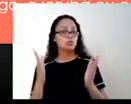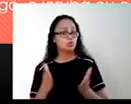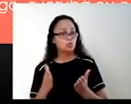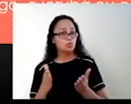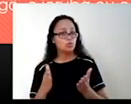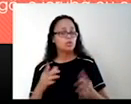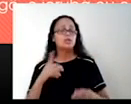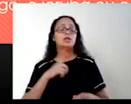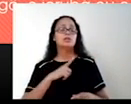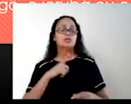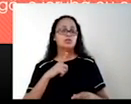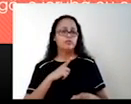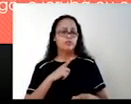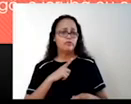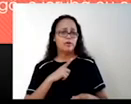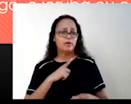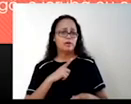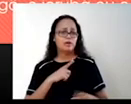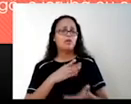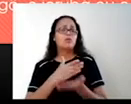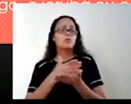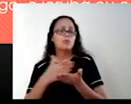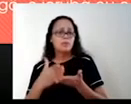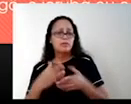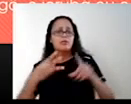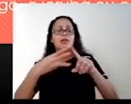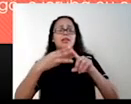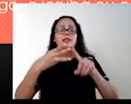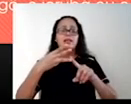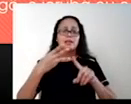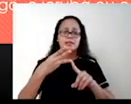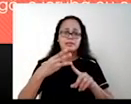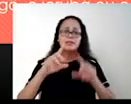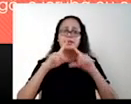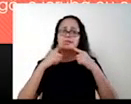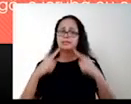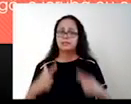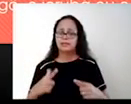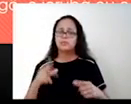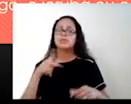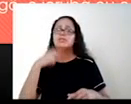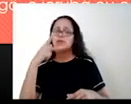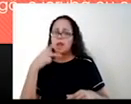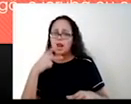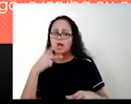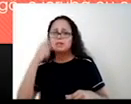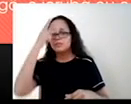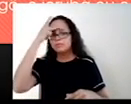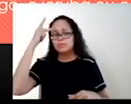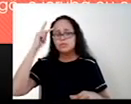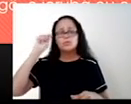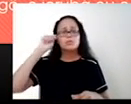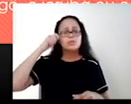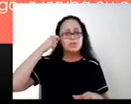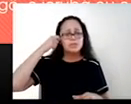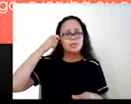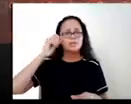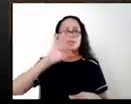imagina, mas tiveram a sua origem nestas três línguas aqui, faladas pelos africanos. Entenderam?